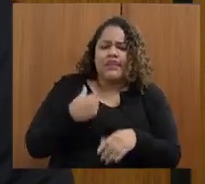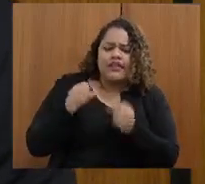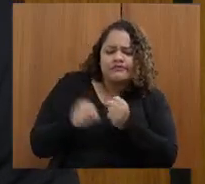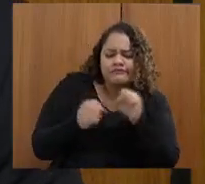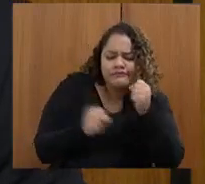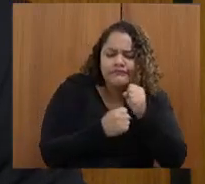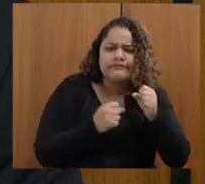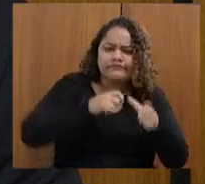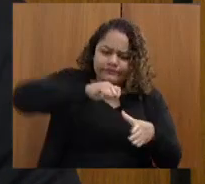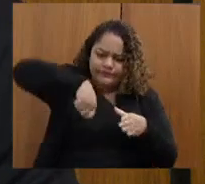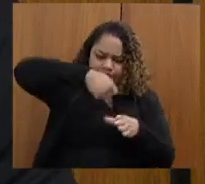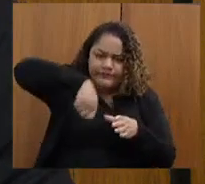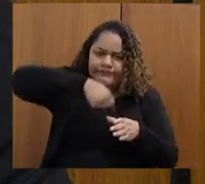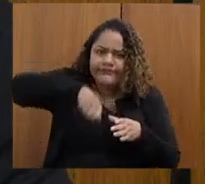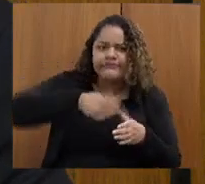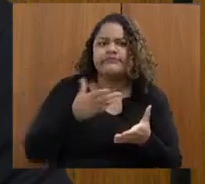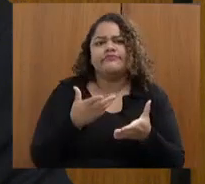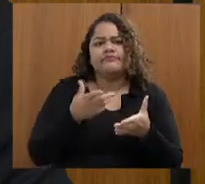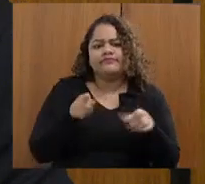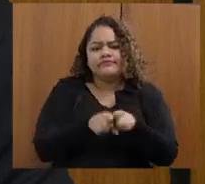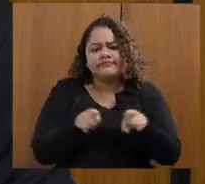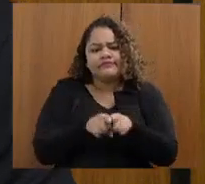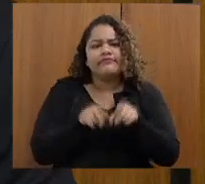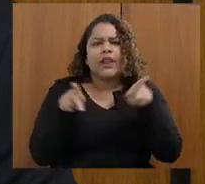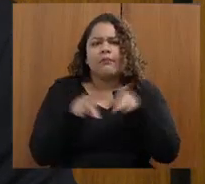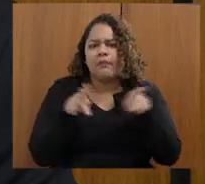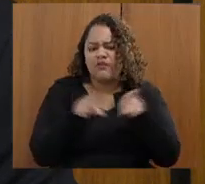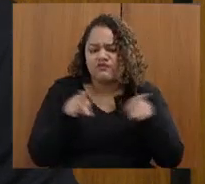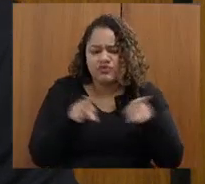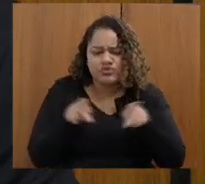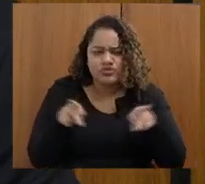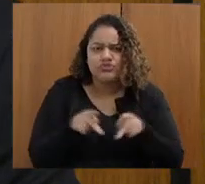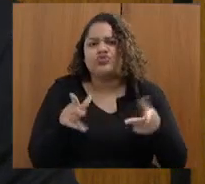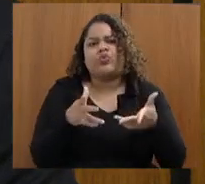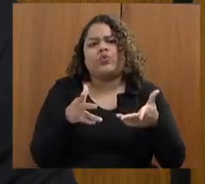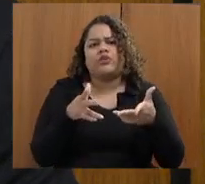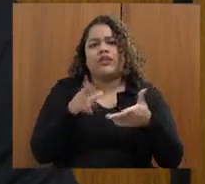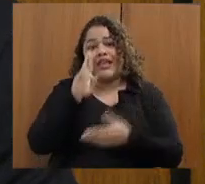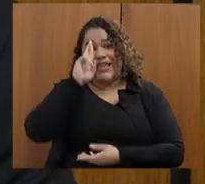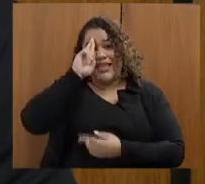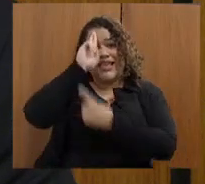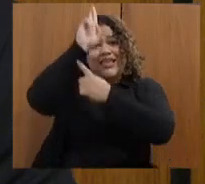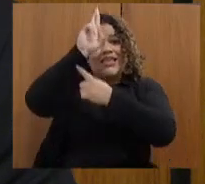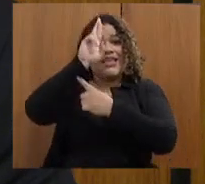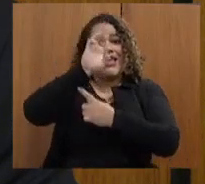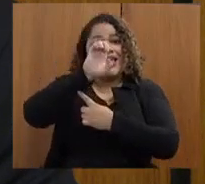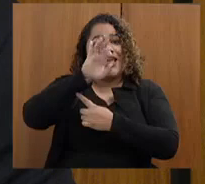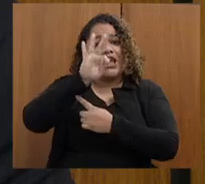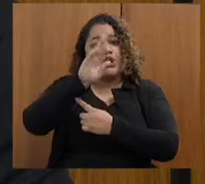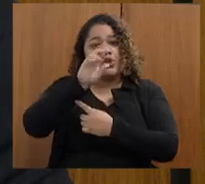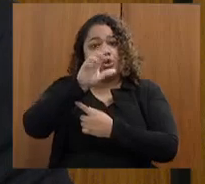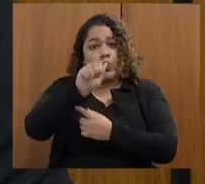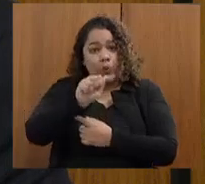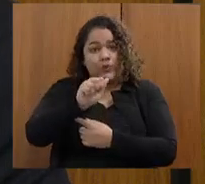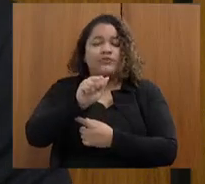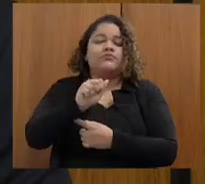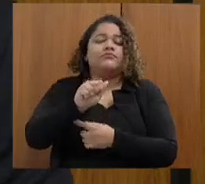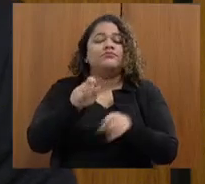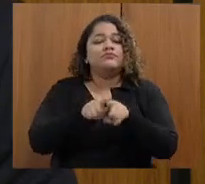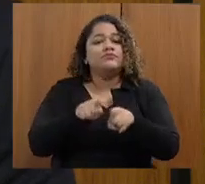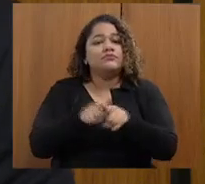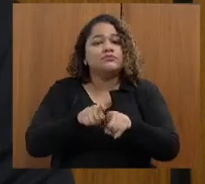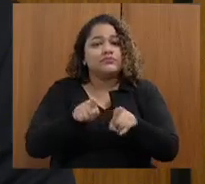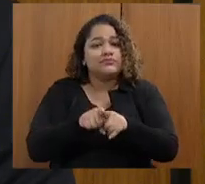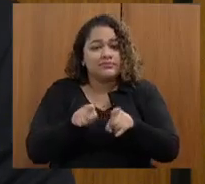desde as nossas reitoras e também através